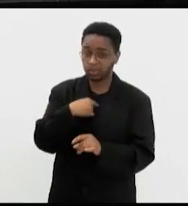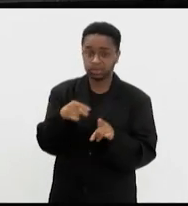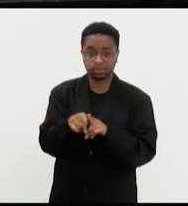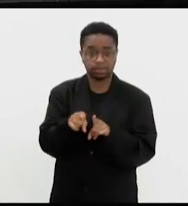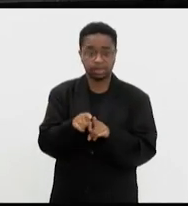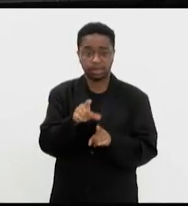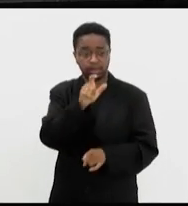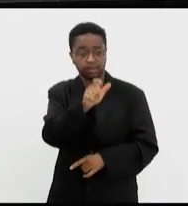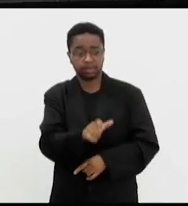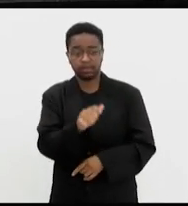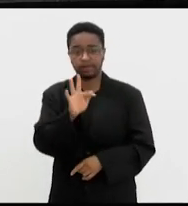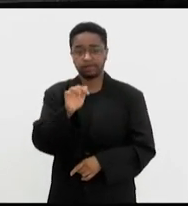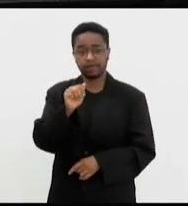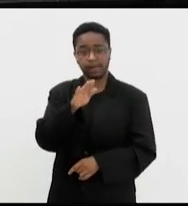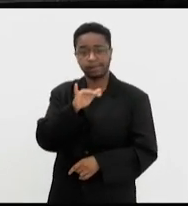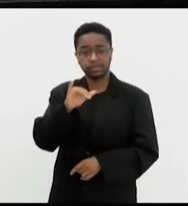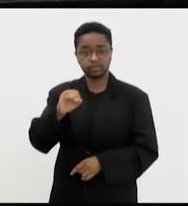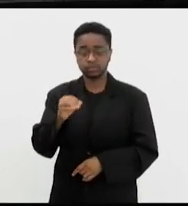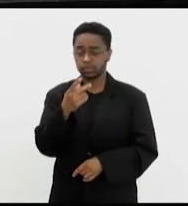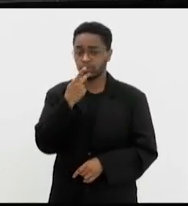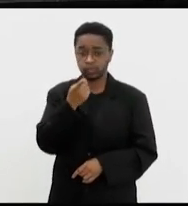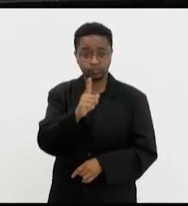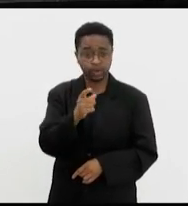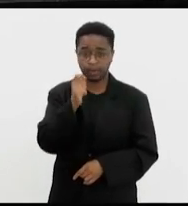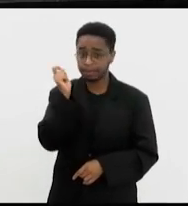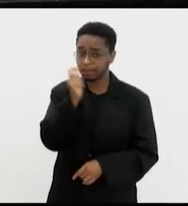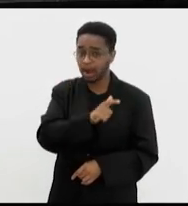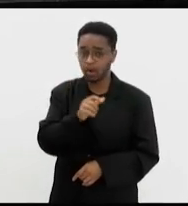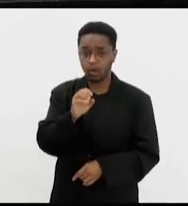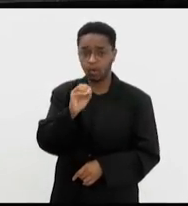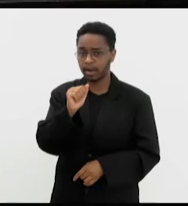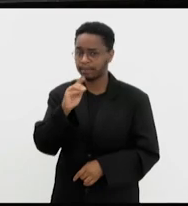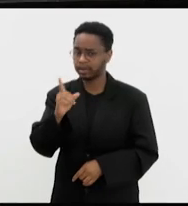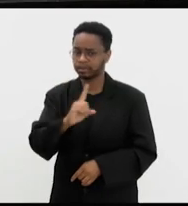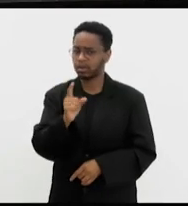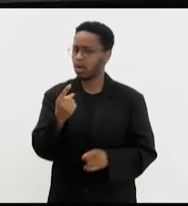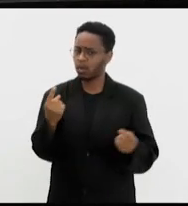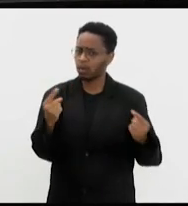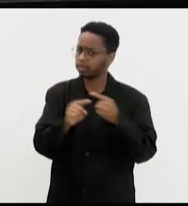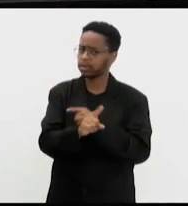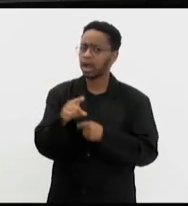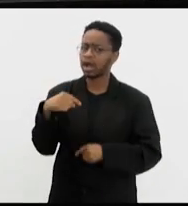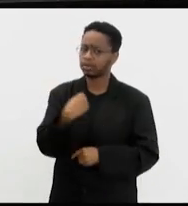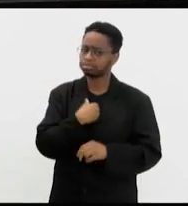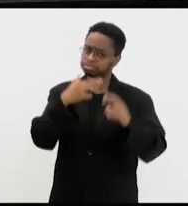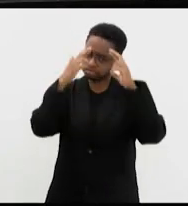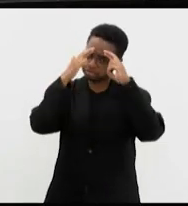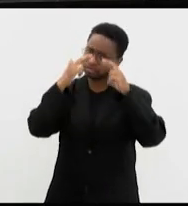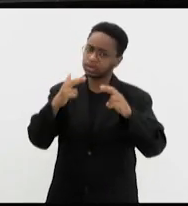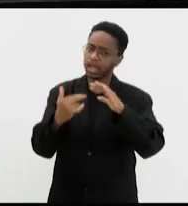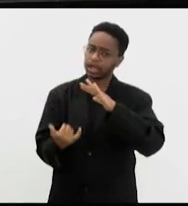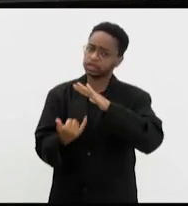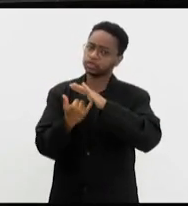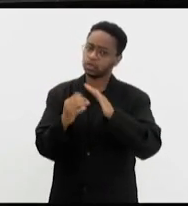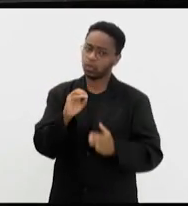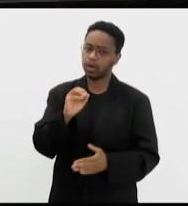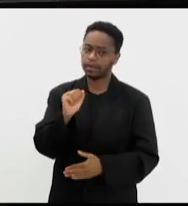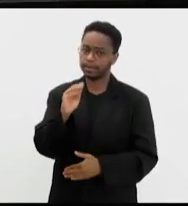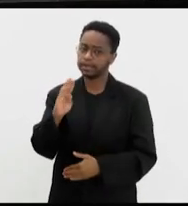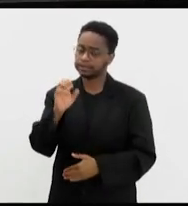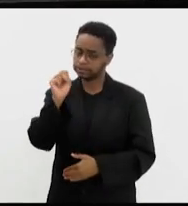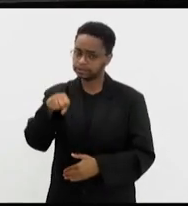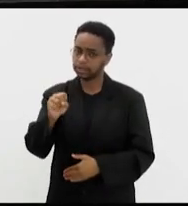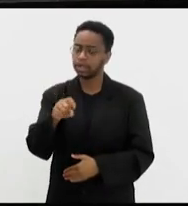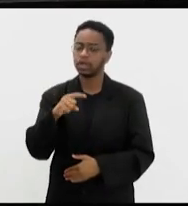Dr Fabrício falamos mal da OAB pelo contrário nós respeitamos a instituição OAB